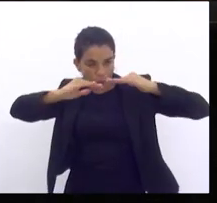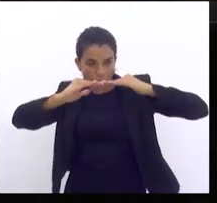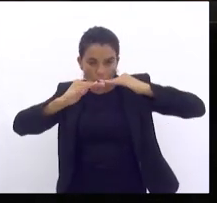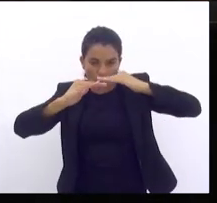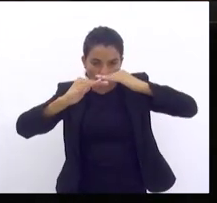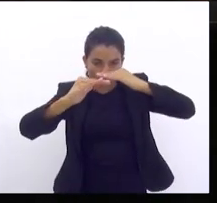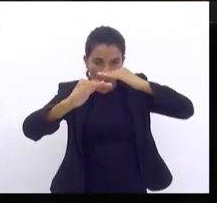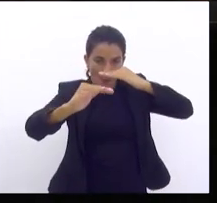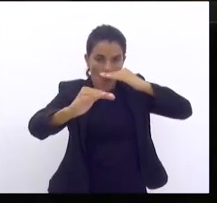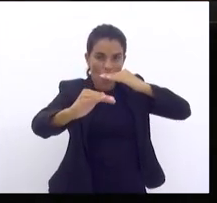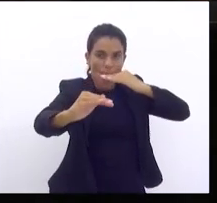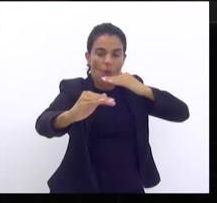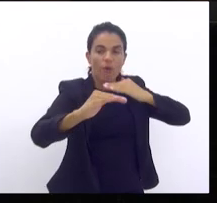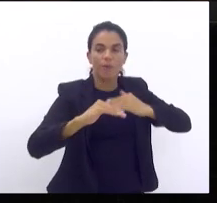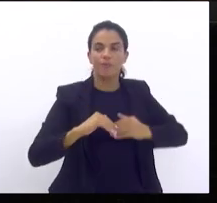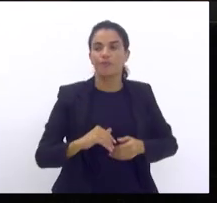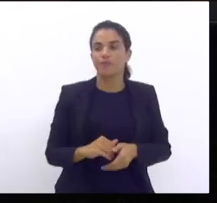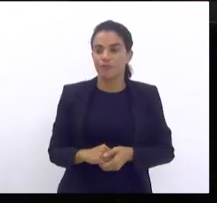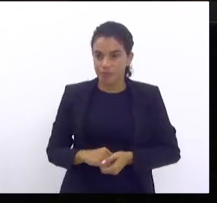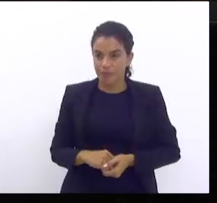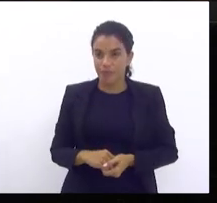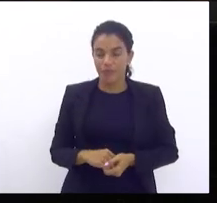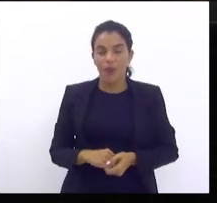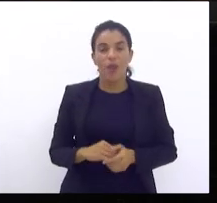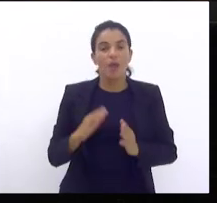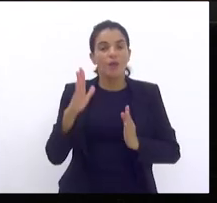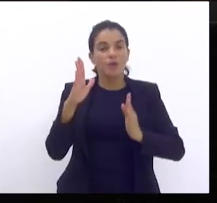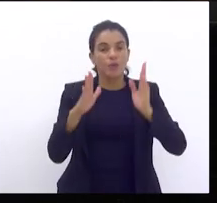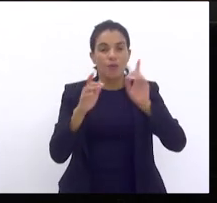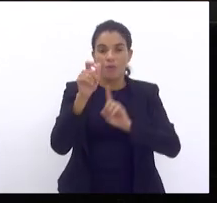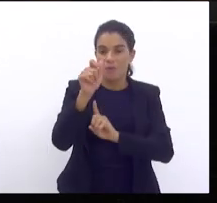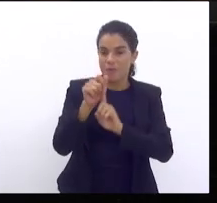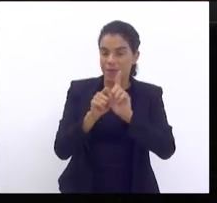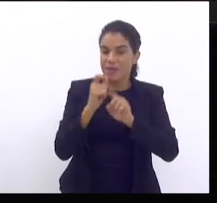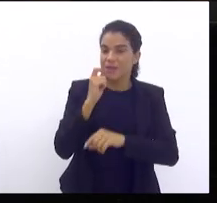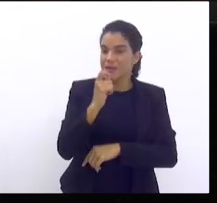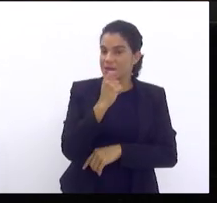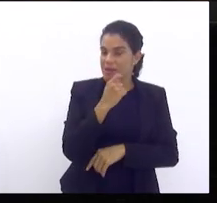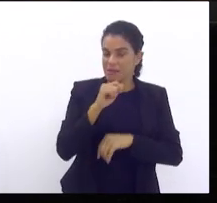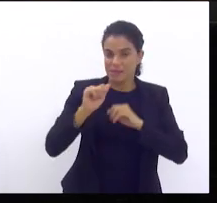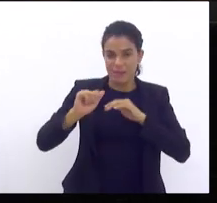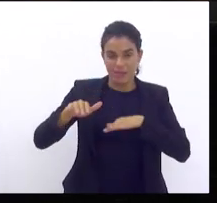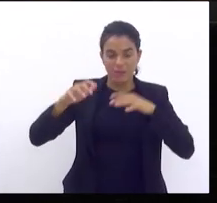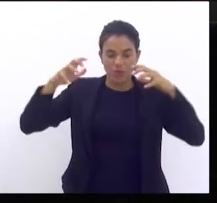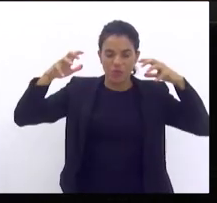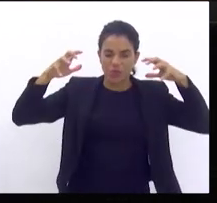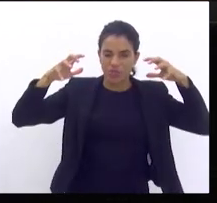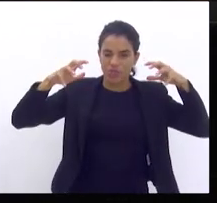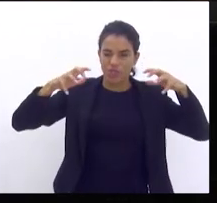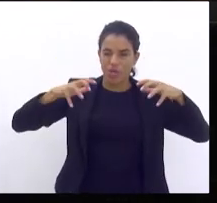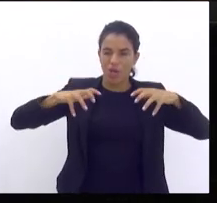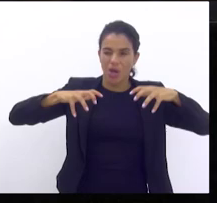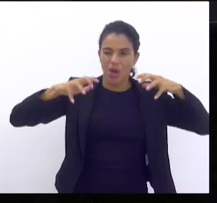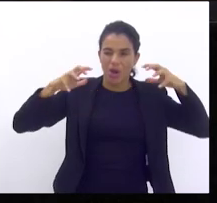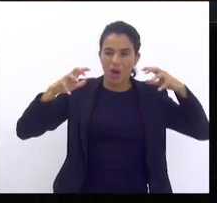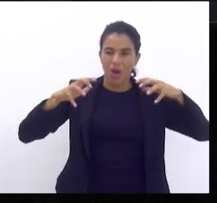norte da África no mês de setembro na Líbia chove